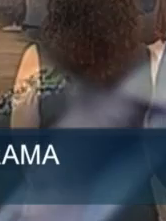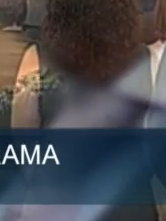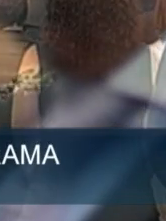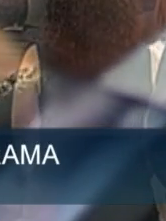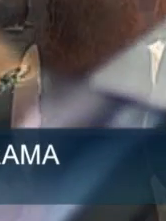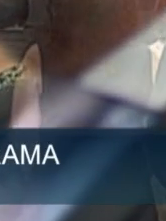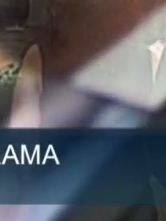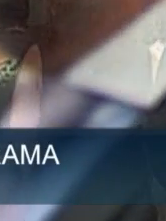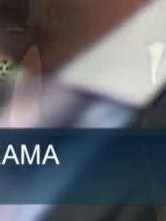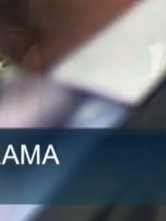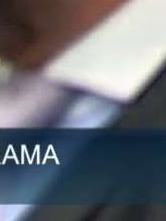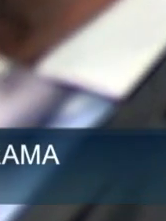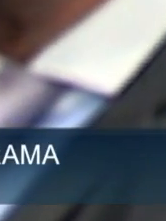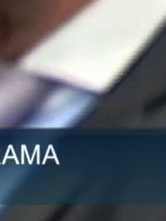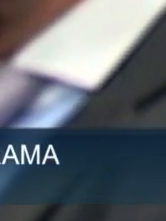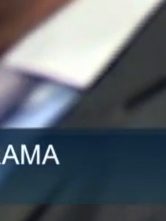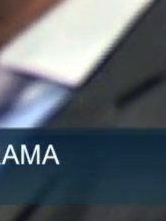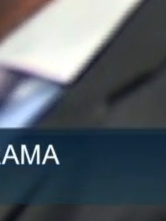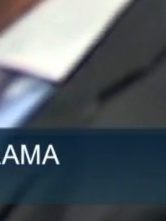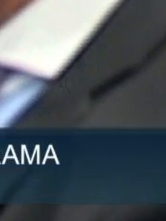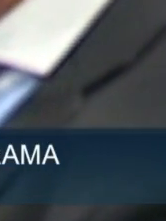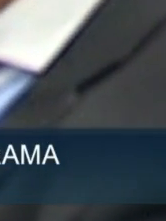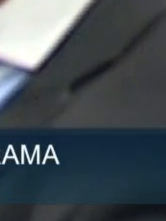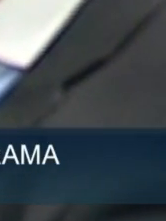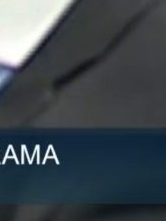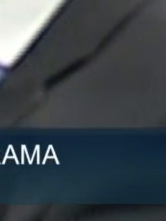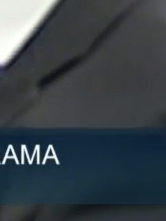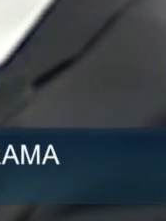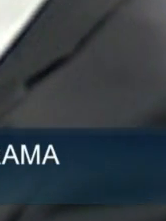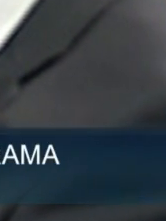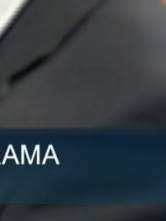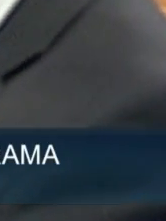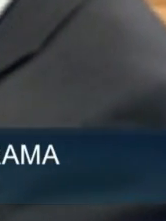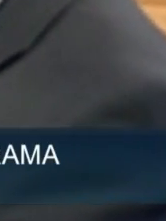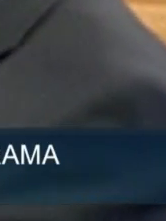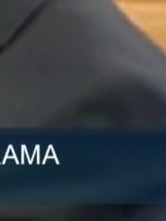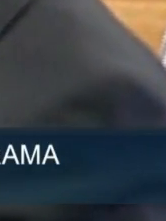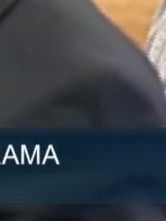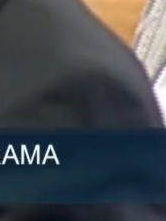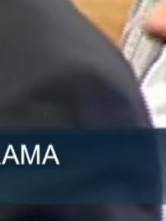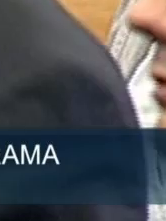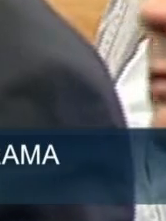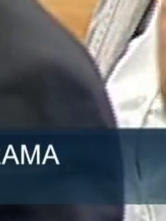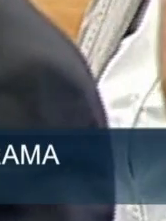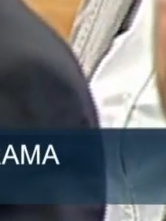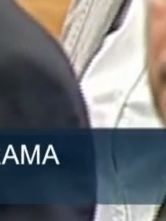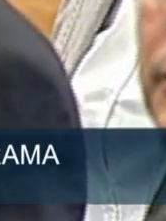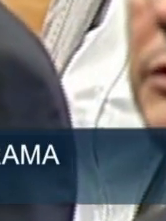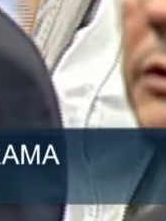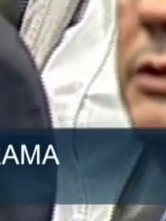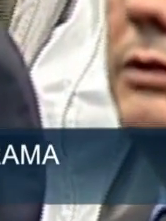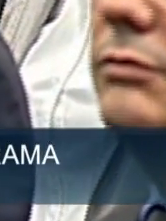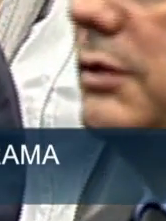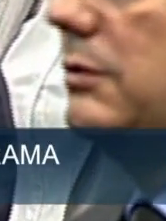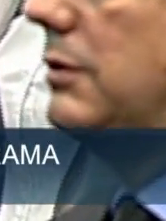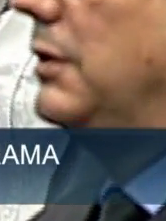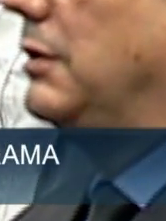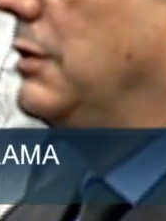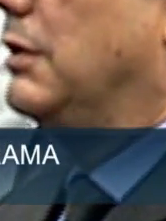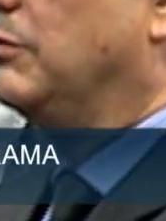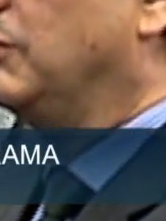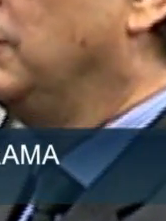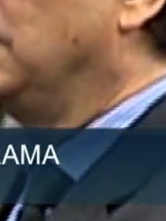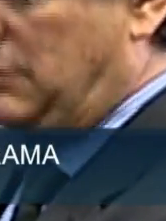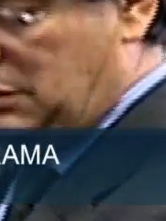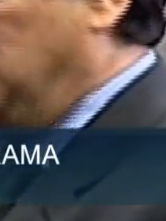Patri do a graça salve e salve Brasil comum sonho intenso um raio vivido